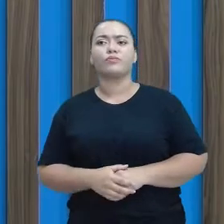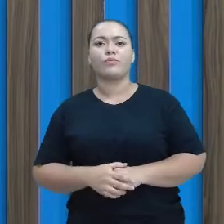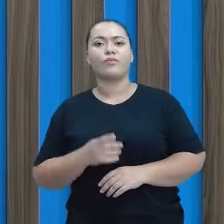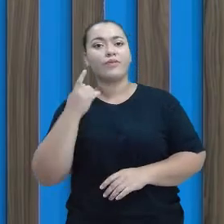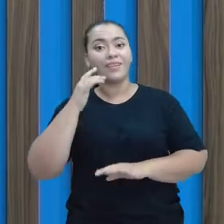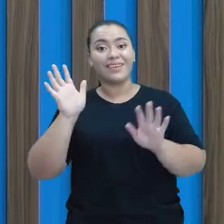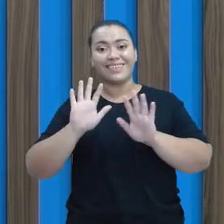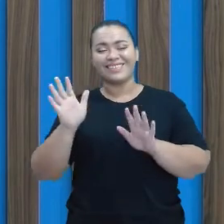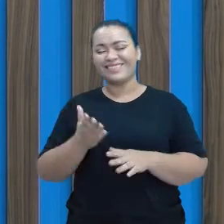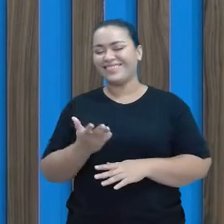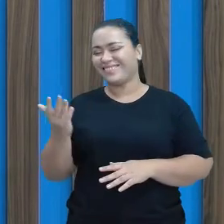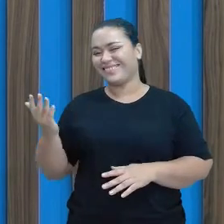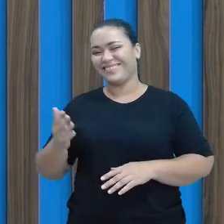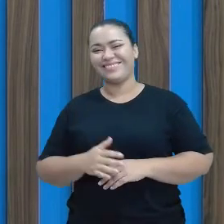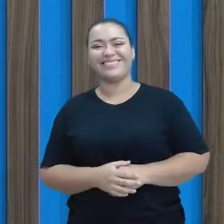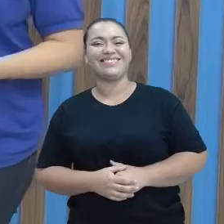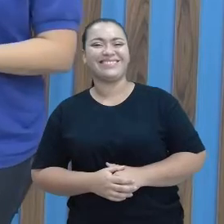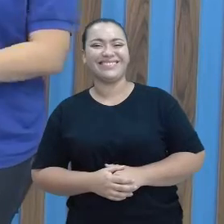dá um tchauzinho.